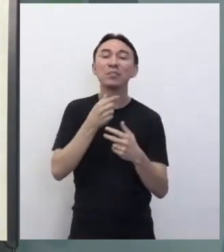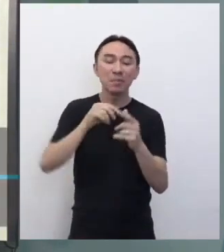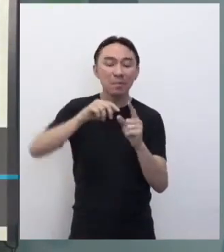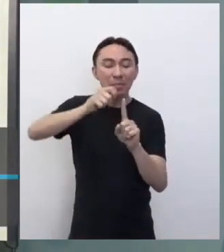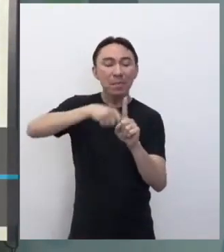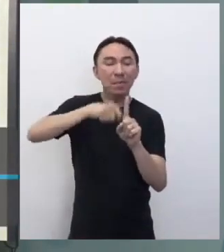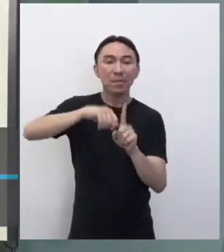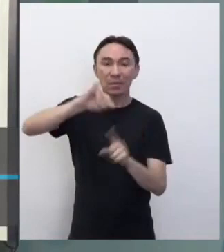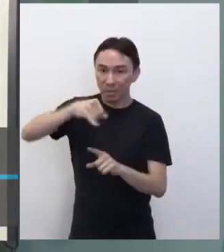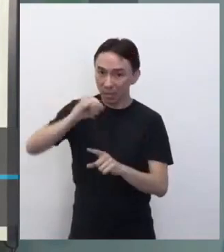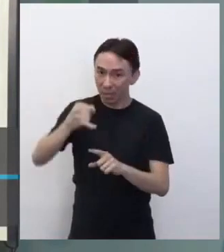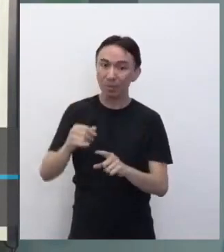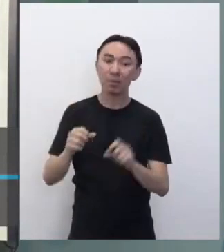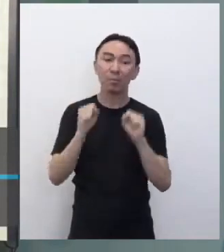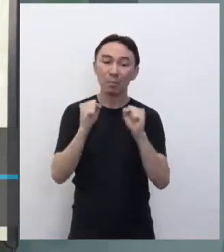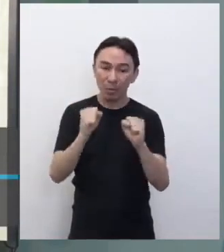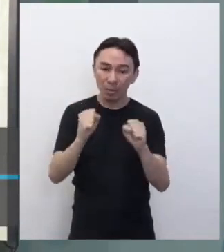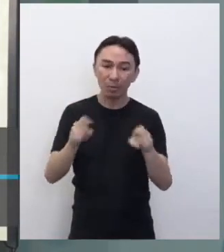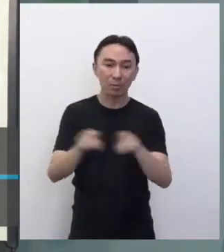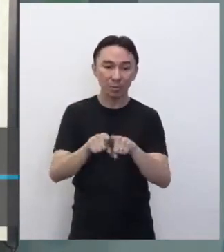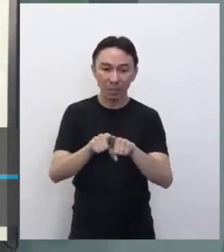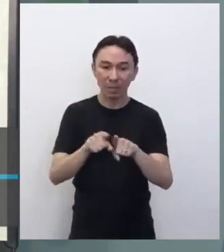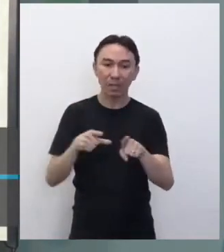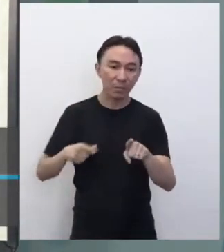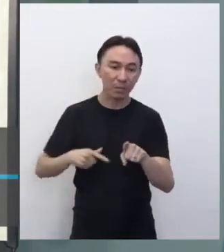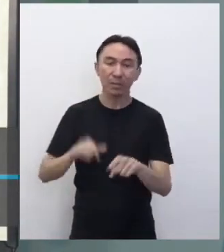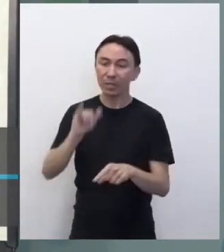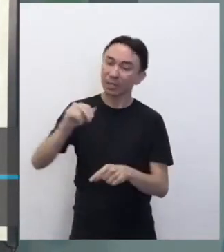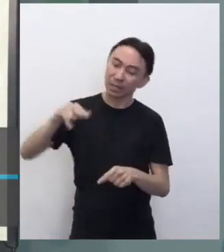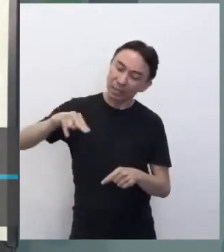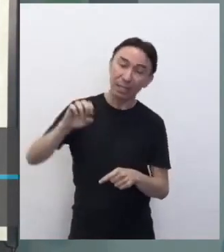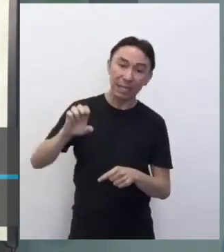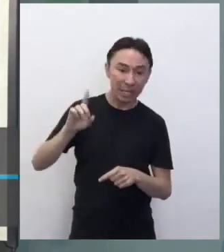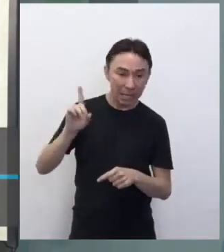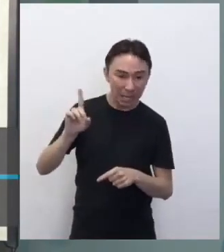dá uma consultada lá no site do INEP, é